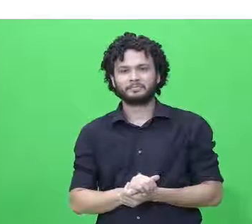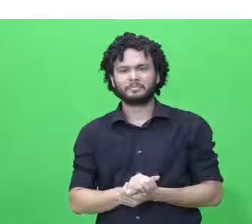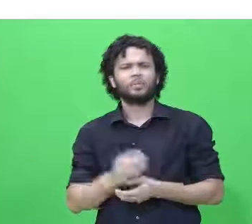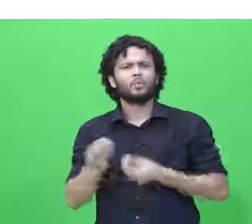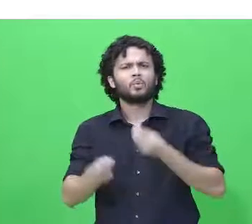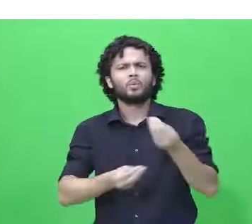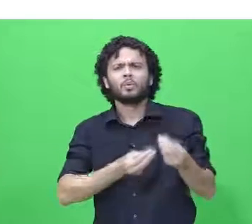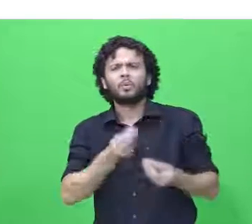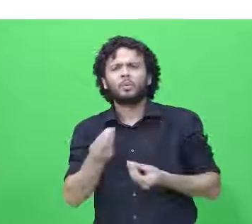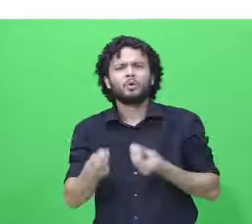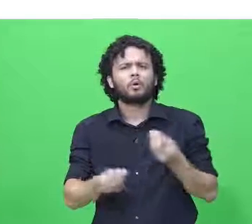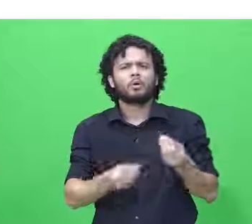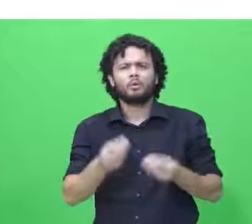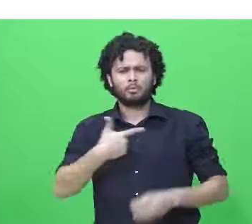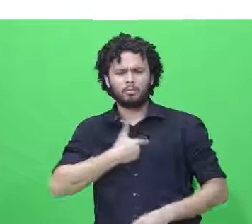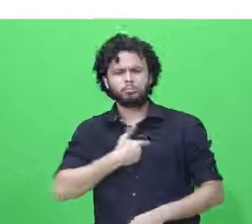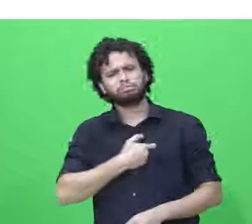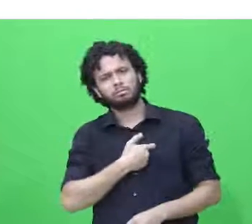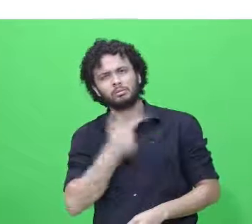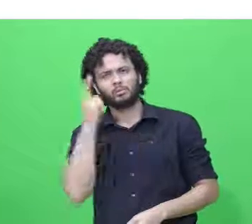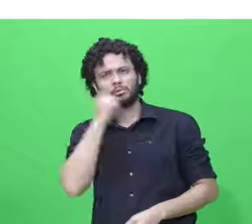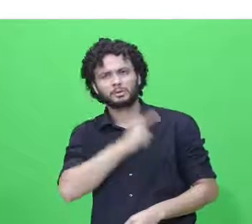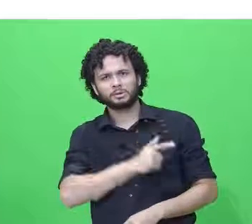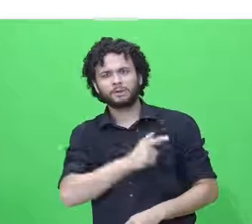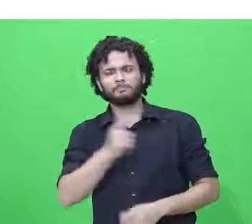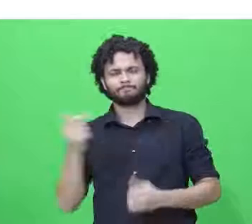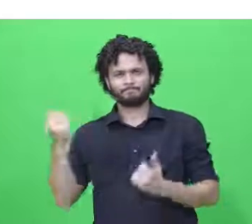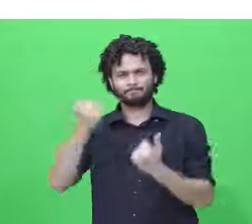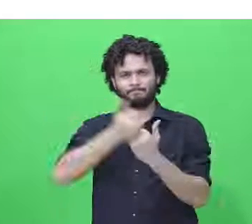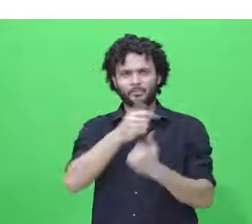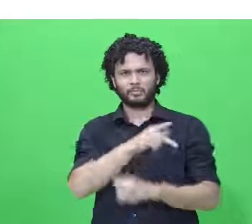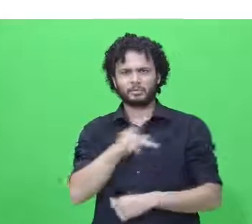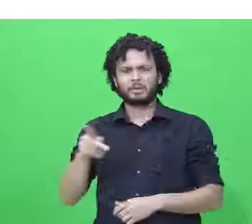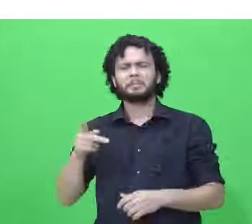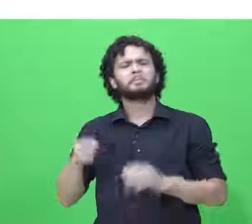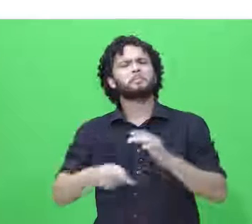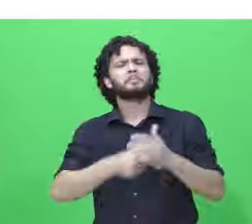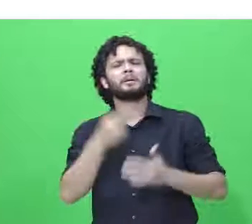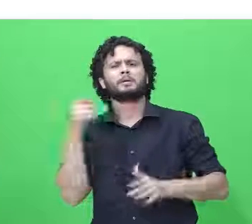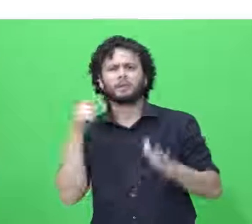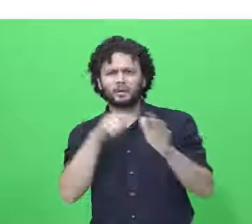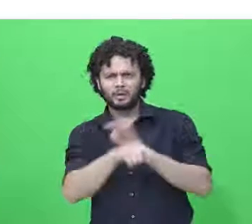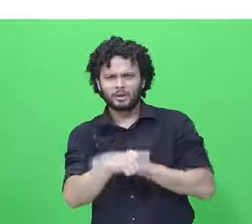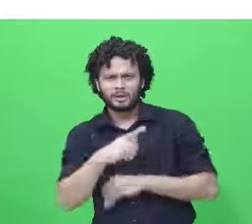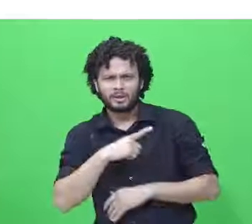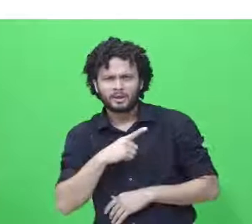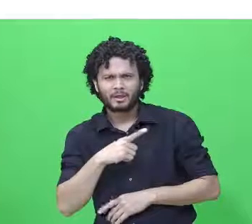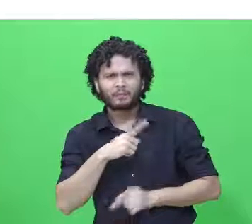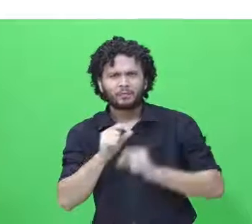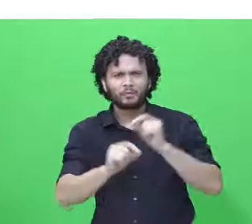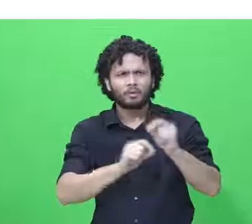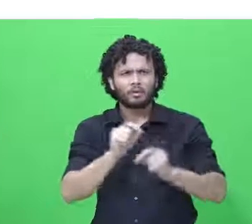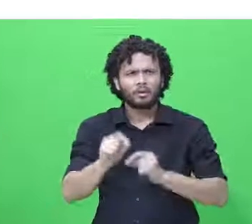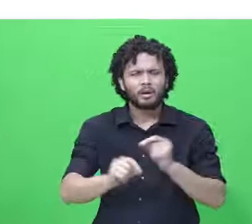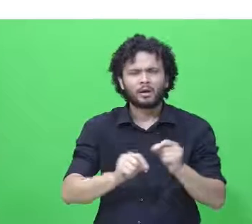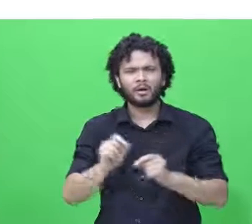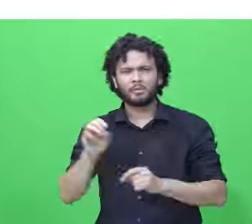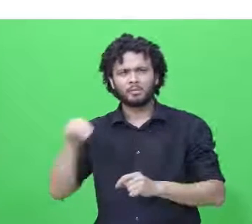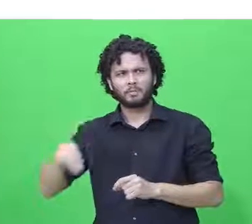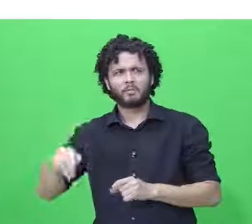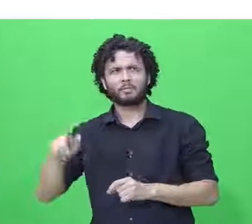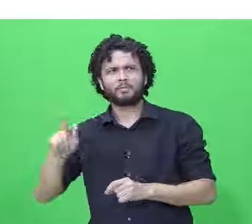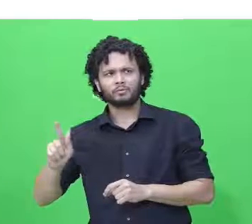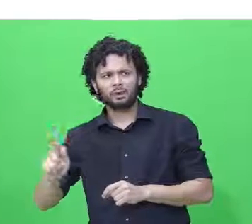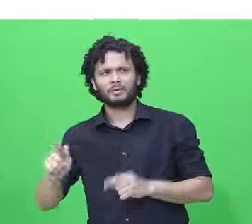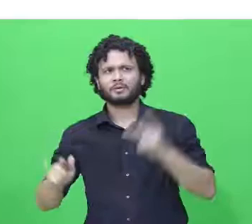Como Vargas então chegou ao poder, né? Então é a nossa primeira pergunta para a aula de hoje. Houve então aí uma quebra da política do café com leite, né,